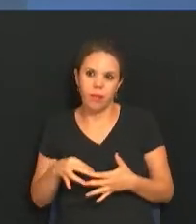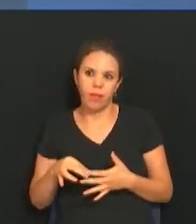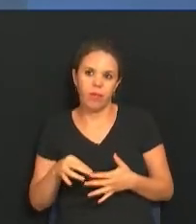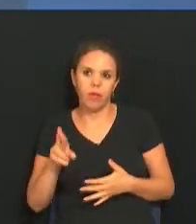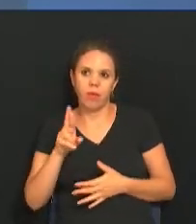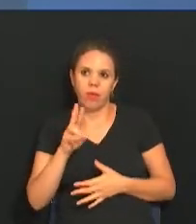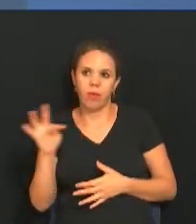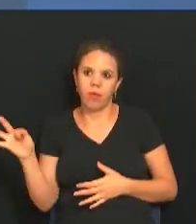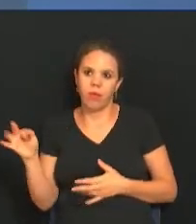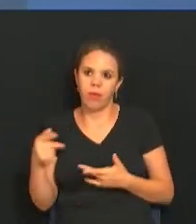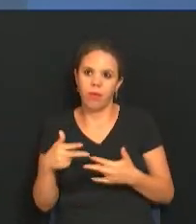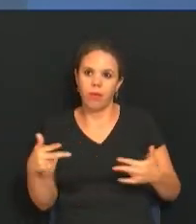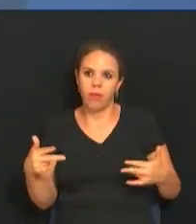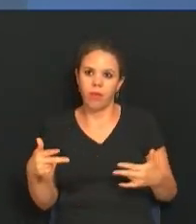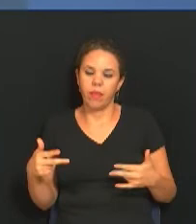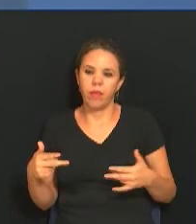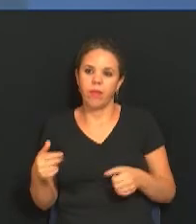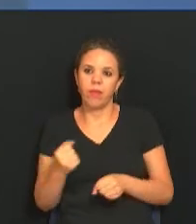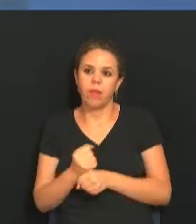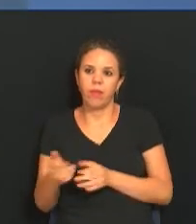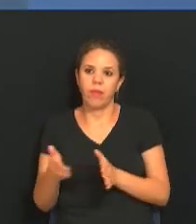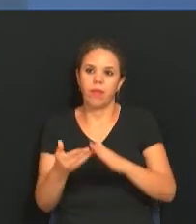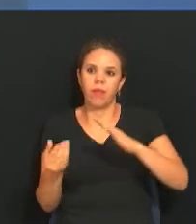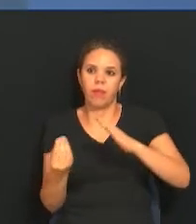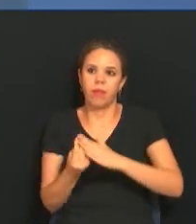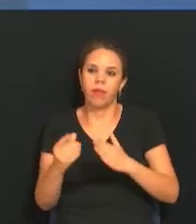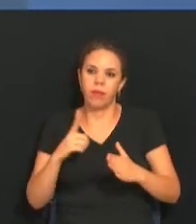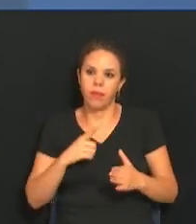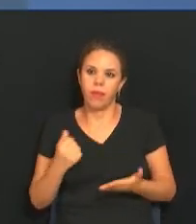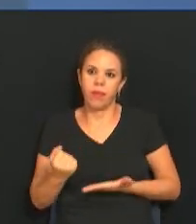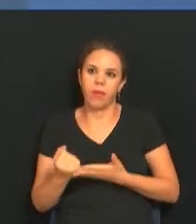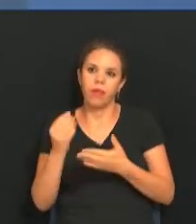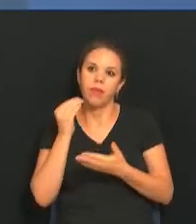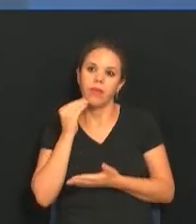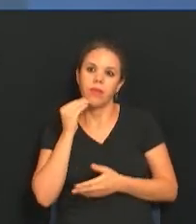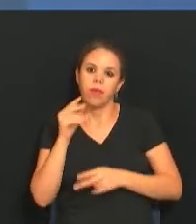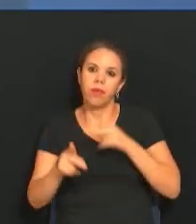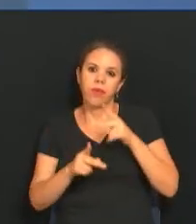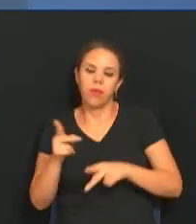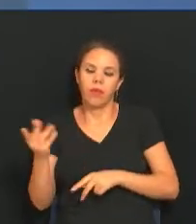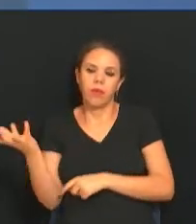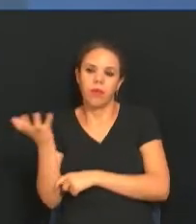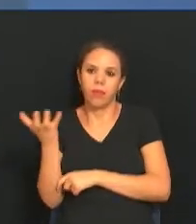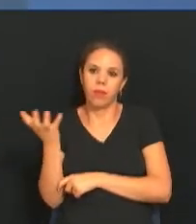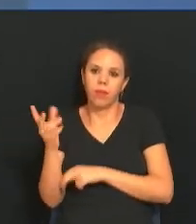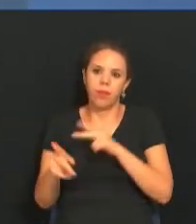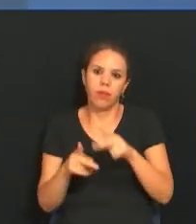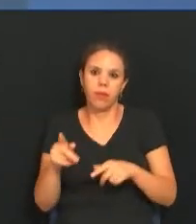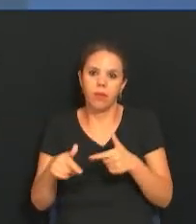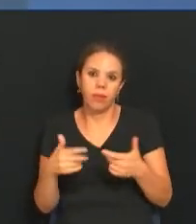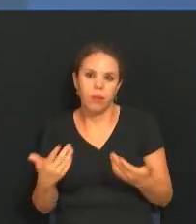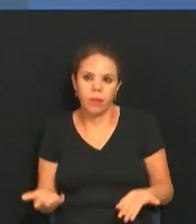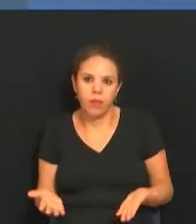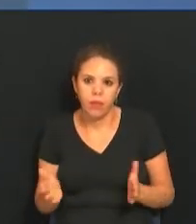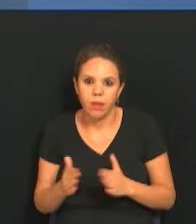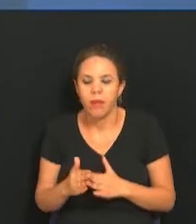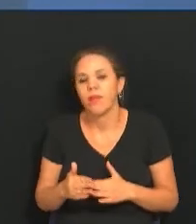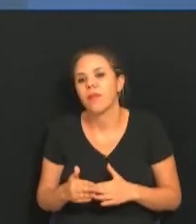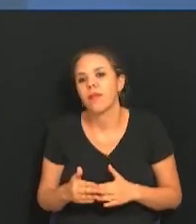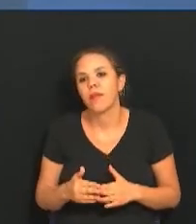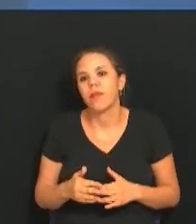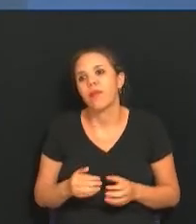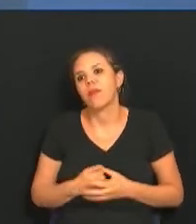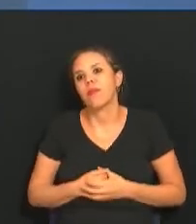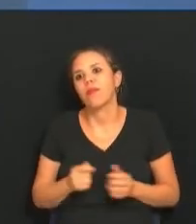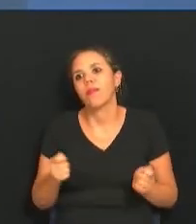tem tantas outras de estrada, Sanasa, que poderiam dar um espaço para as pessoas em situação de rua que passam por uma capacitação,